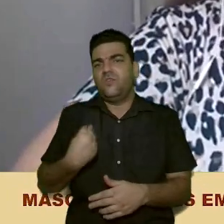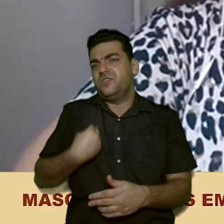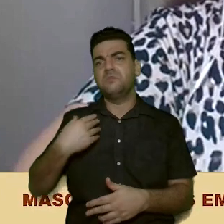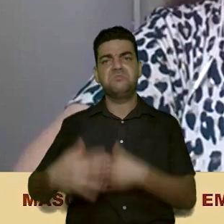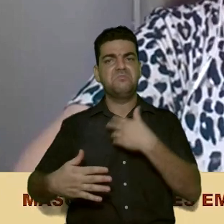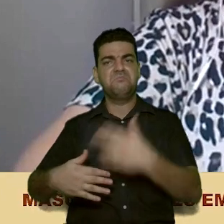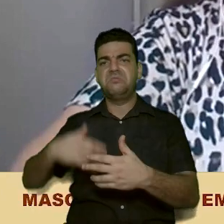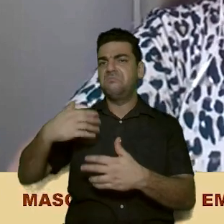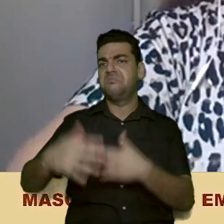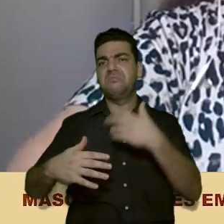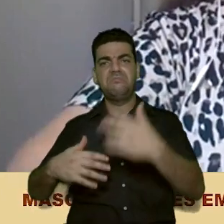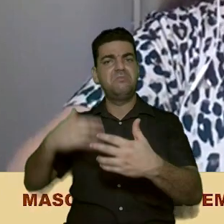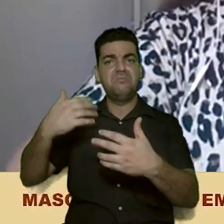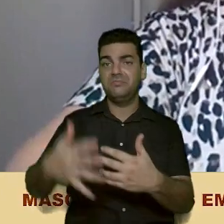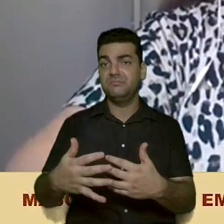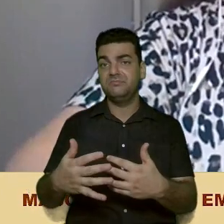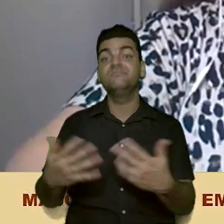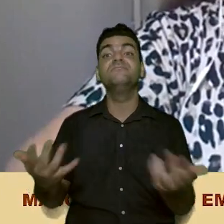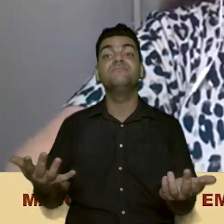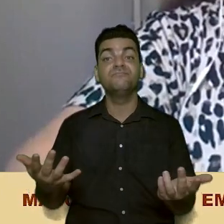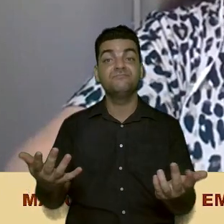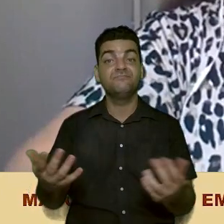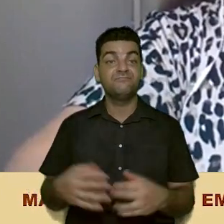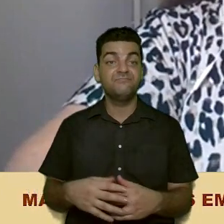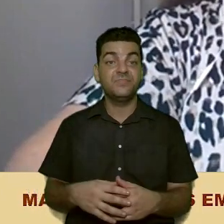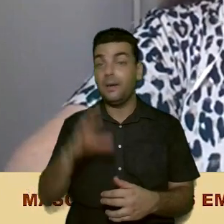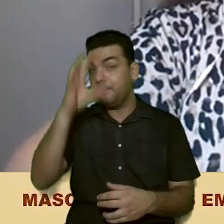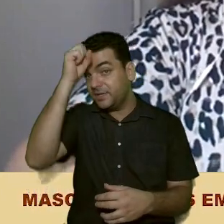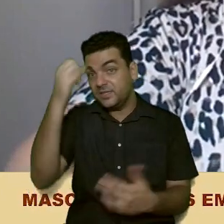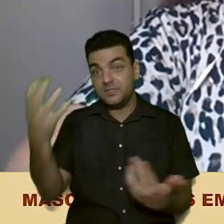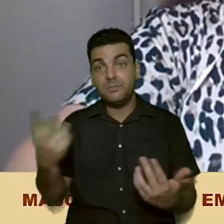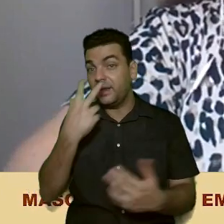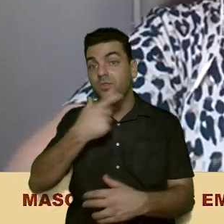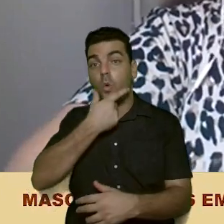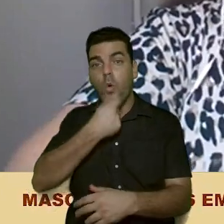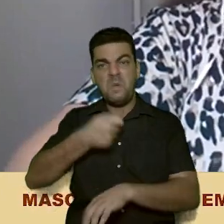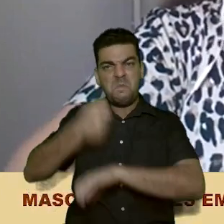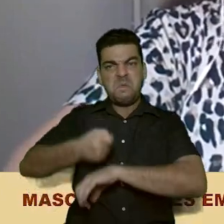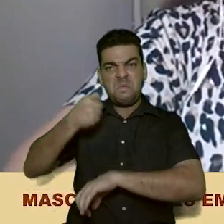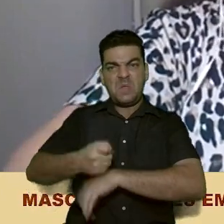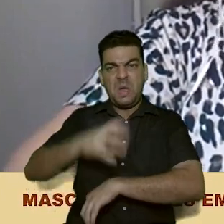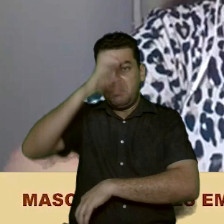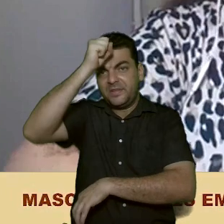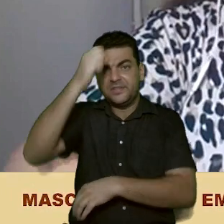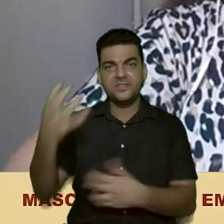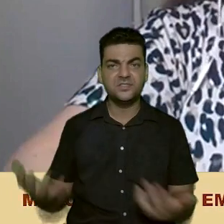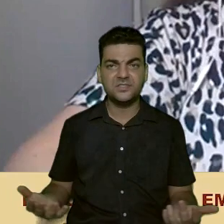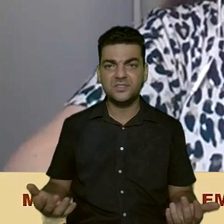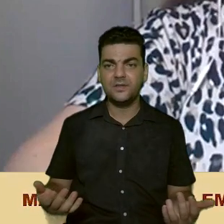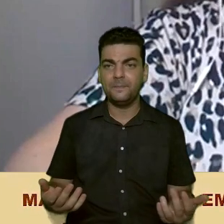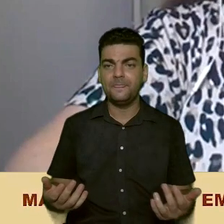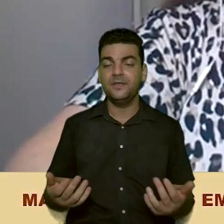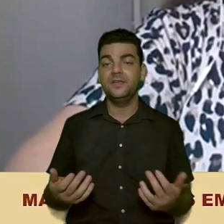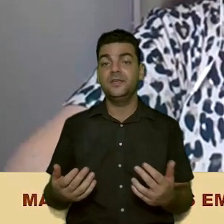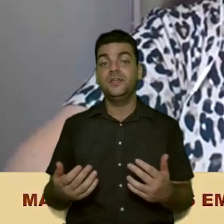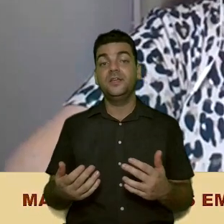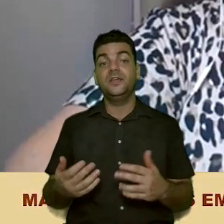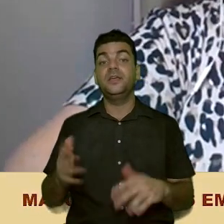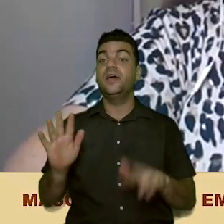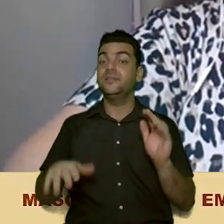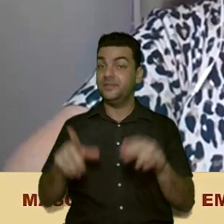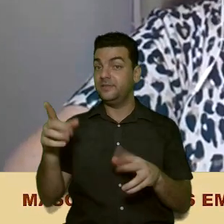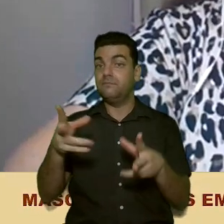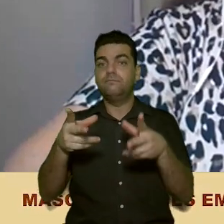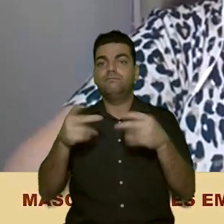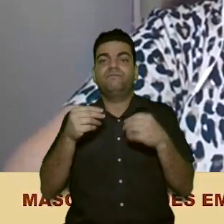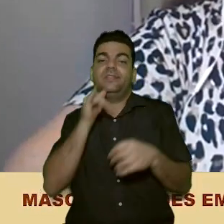a gente vai reproduzindo as construções machistas que estão aí, né? E muitas vezes sem saber. Eu vejo nos grupos